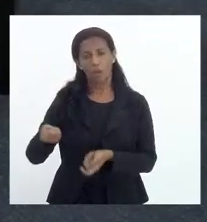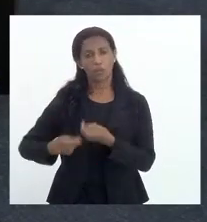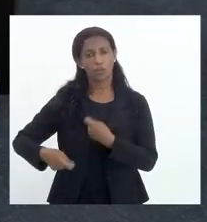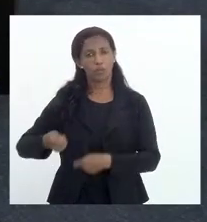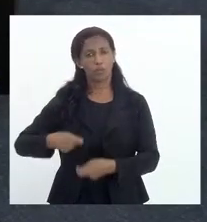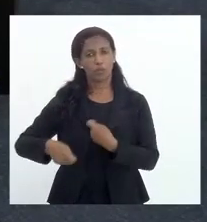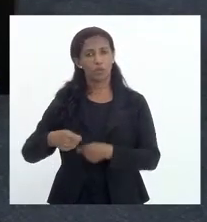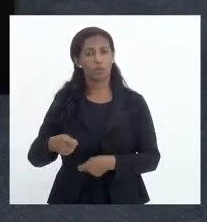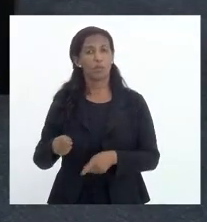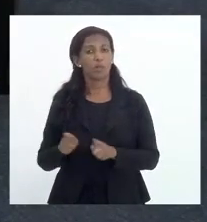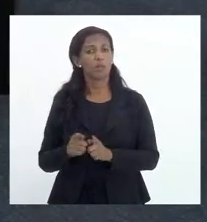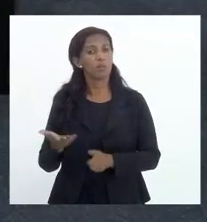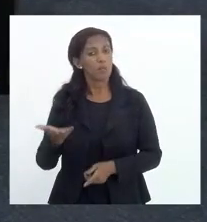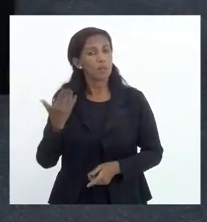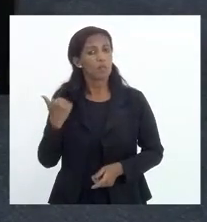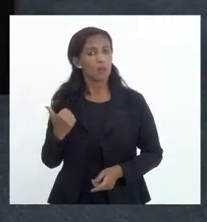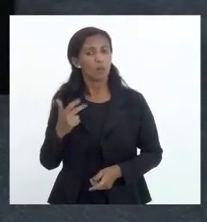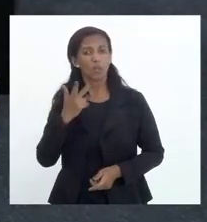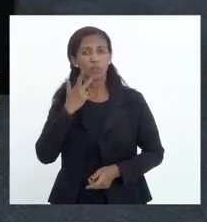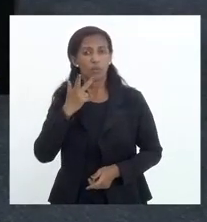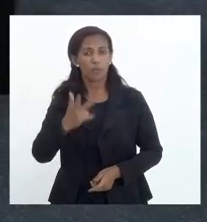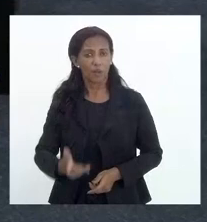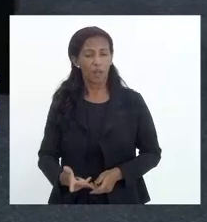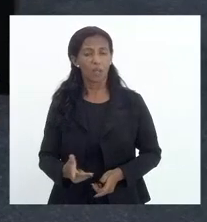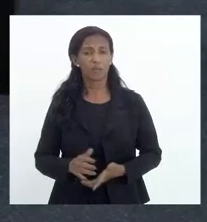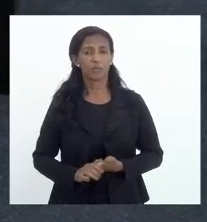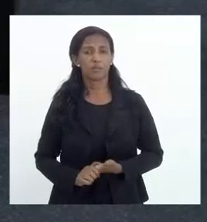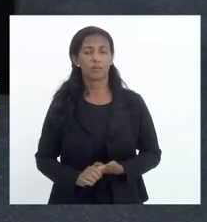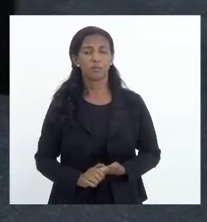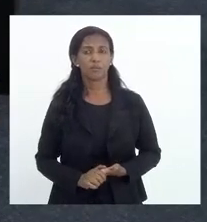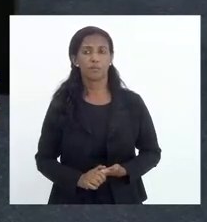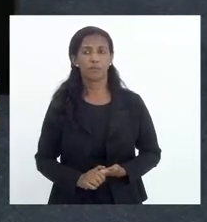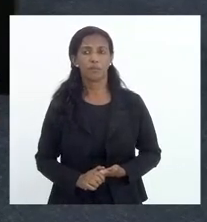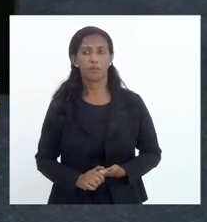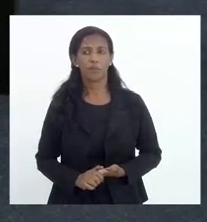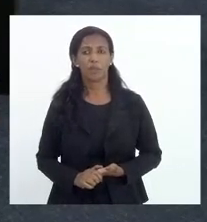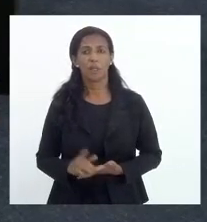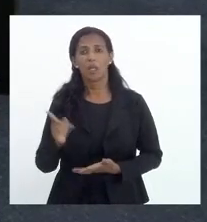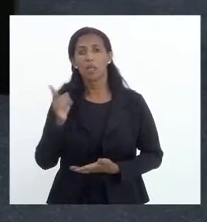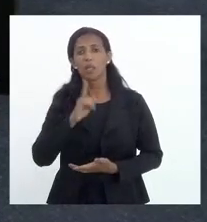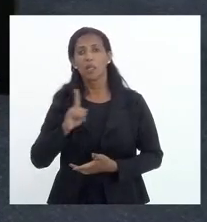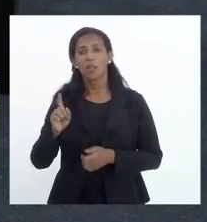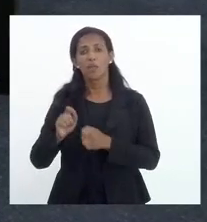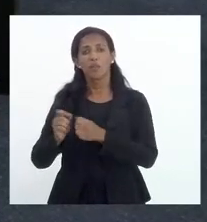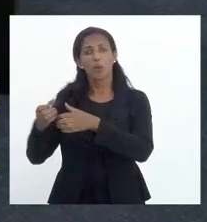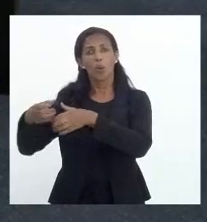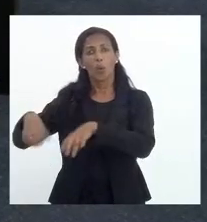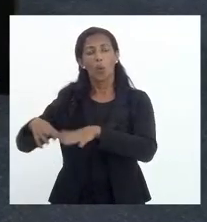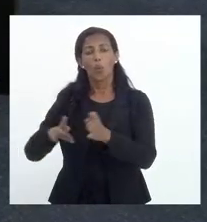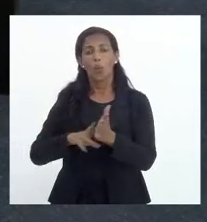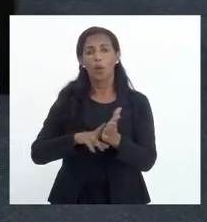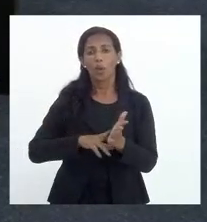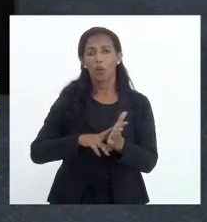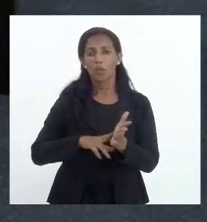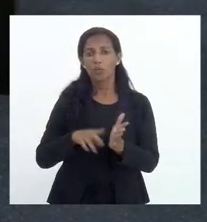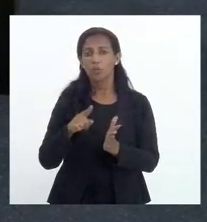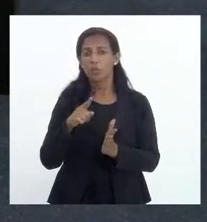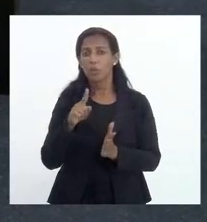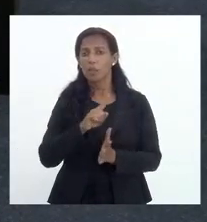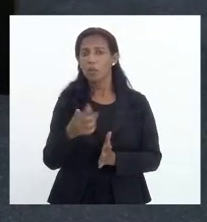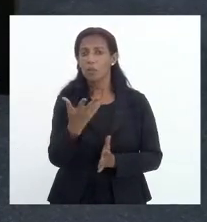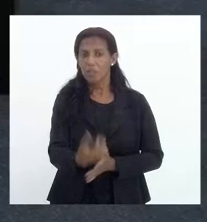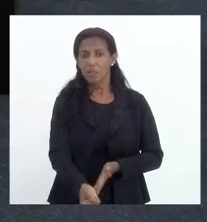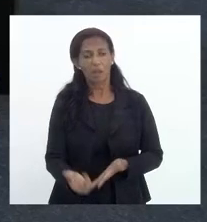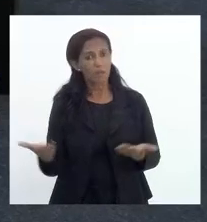E anteriormente foi dito que não faria o concurso porque o regime anterior não permitia.